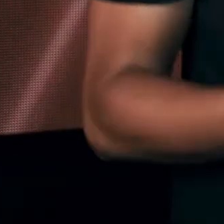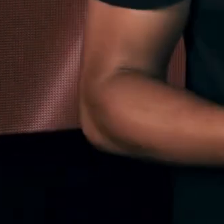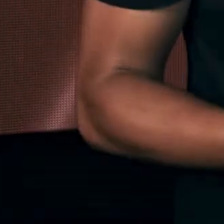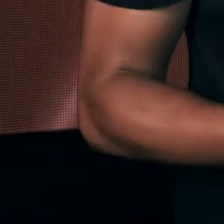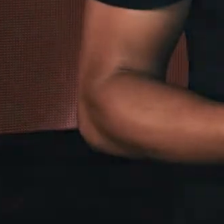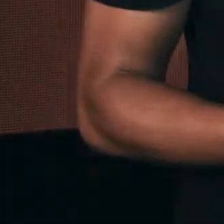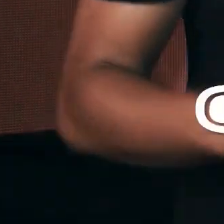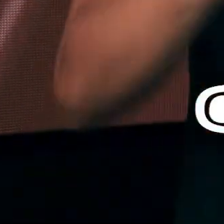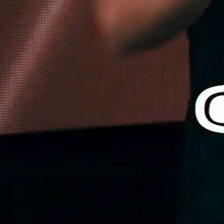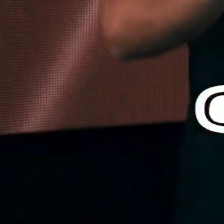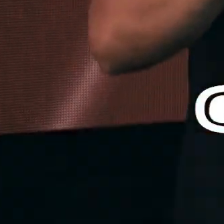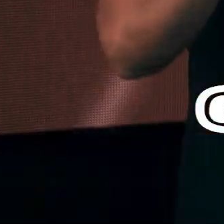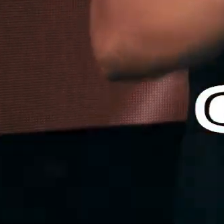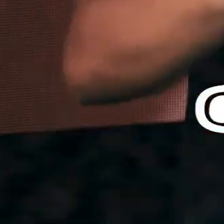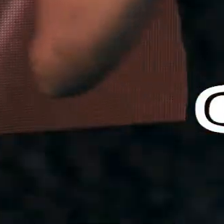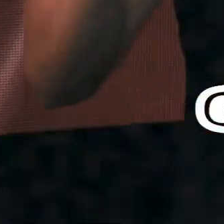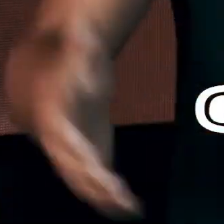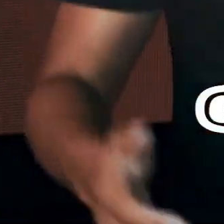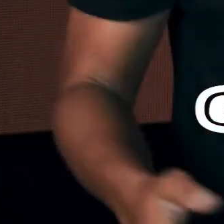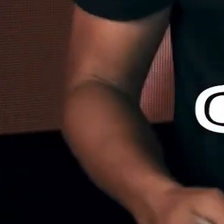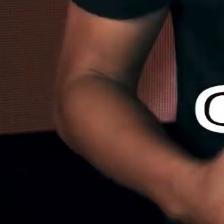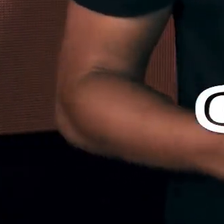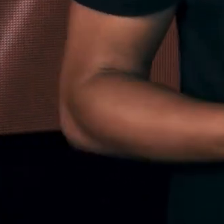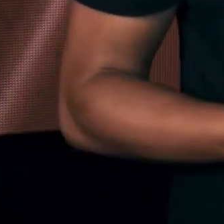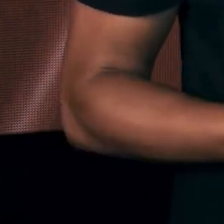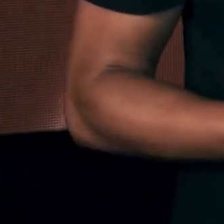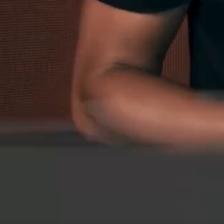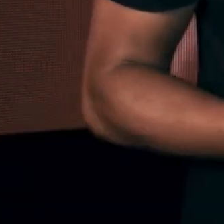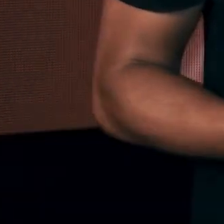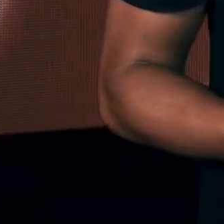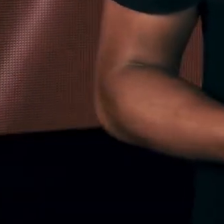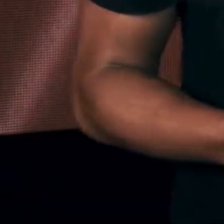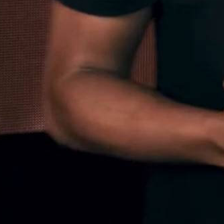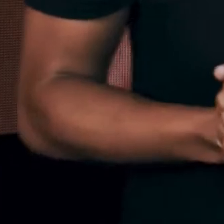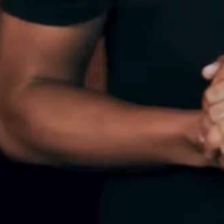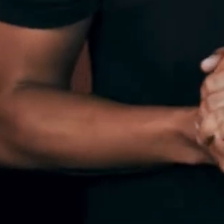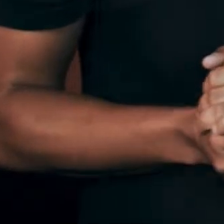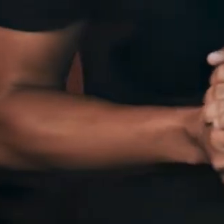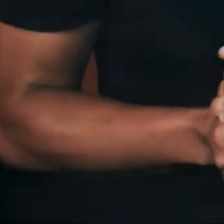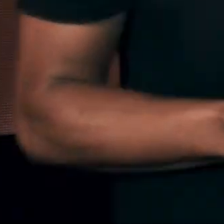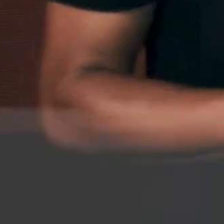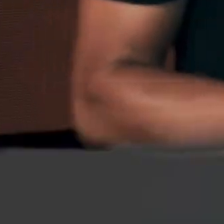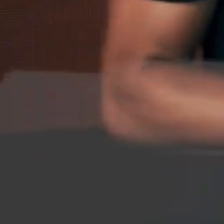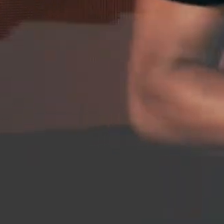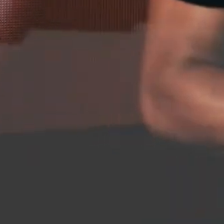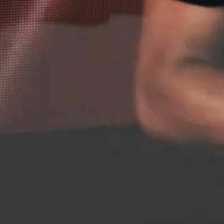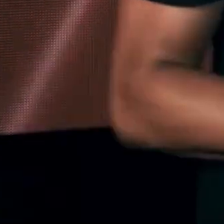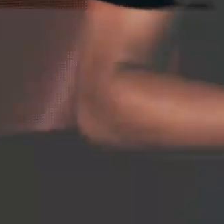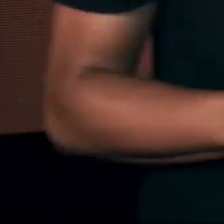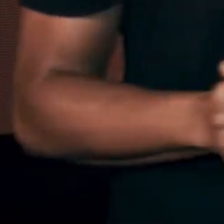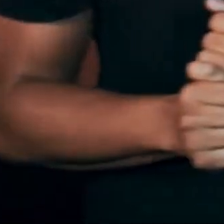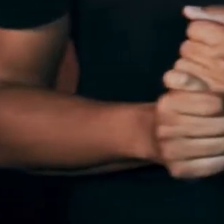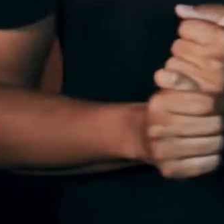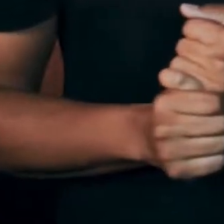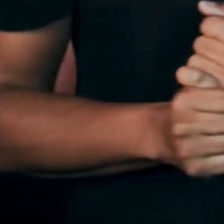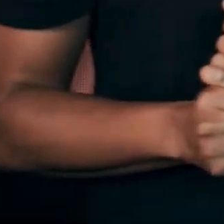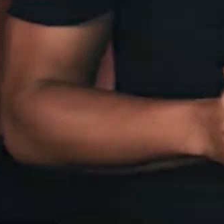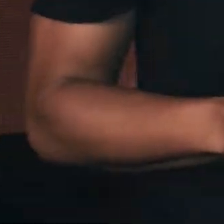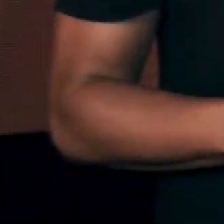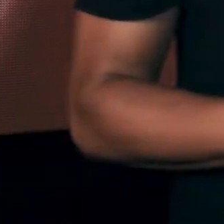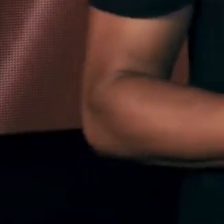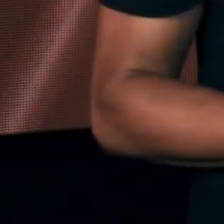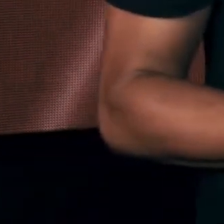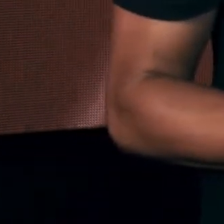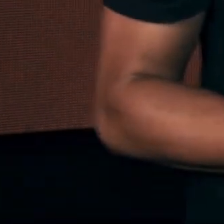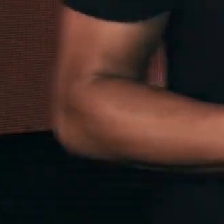ficar por dentro disso tudo. @ConnectADVEC. E ainda esteja por dentro do nosso site oficial, isso. Que é advec.org, para